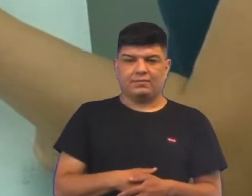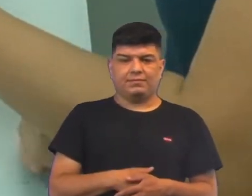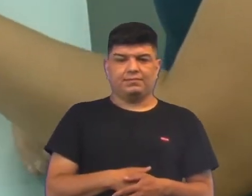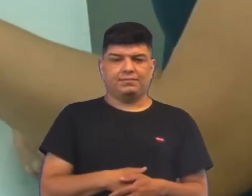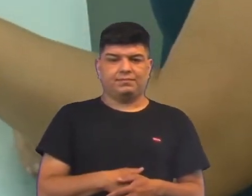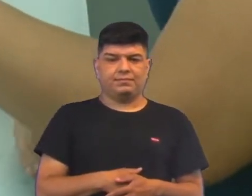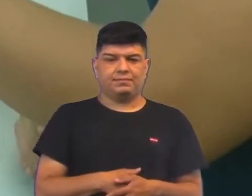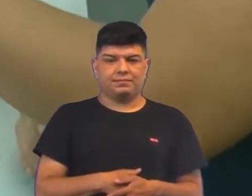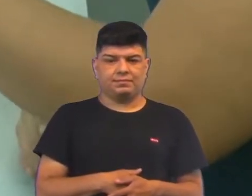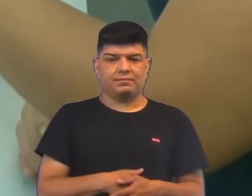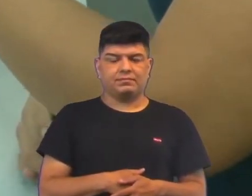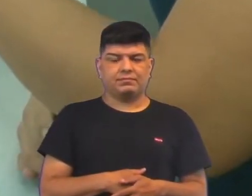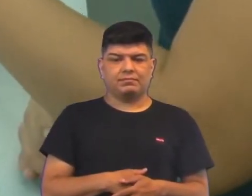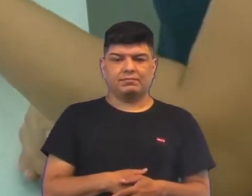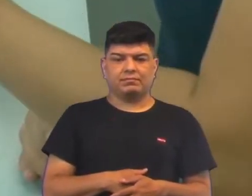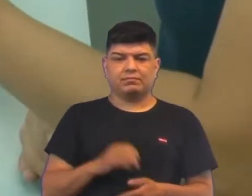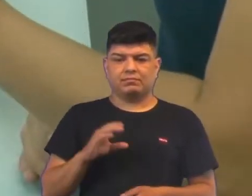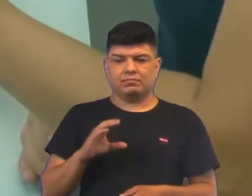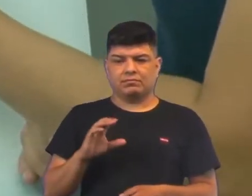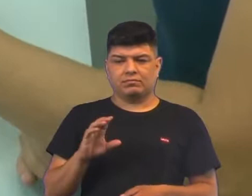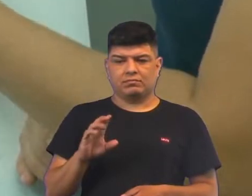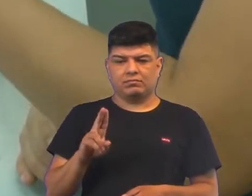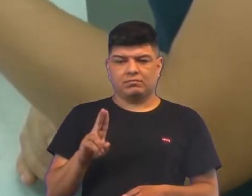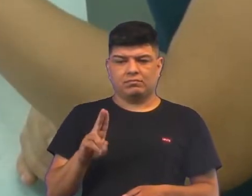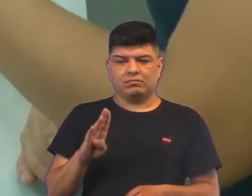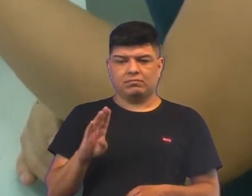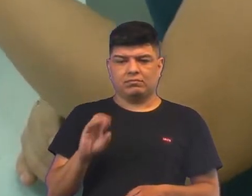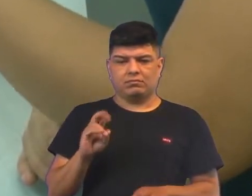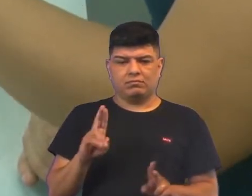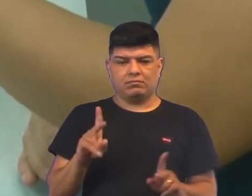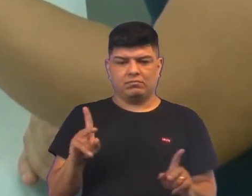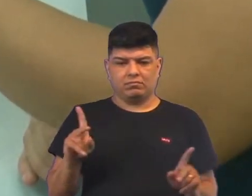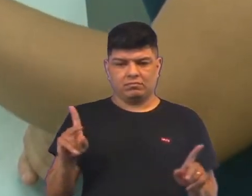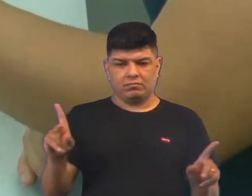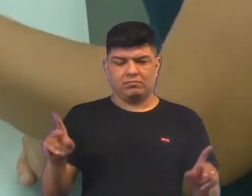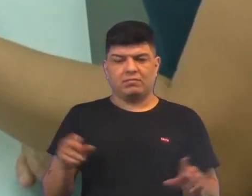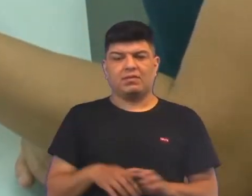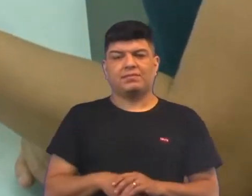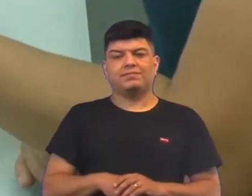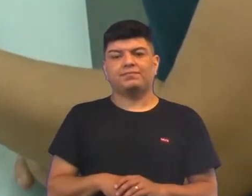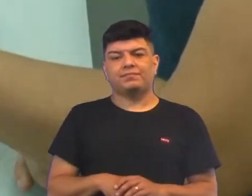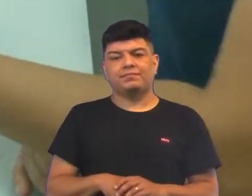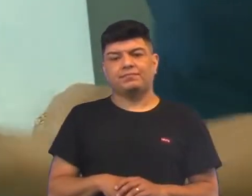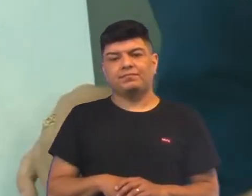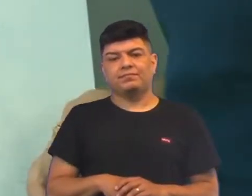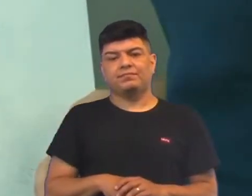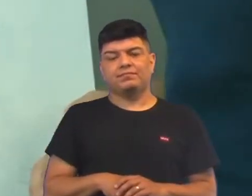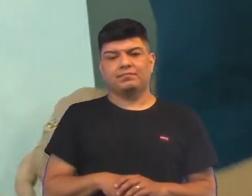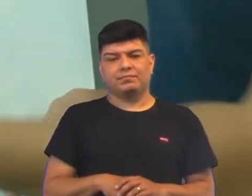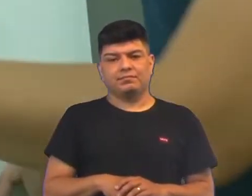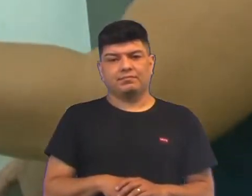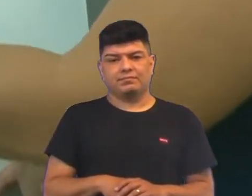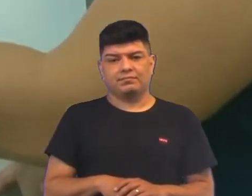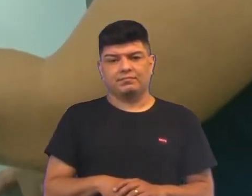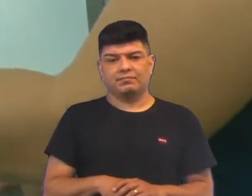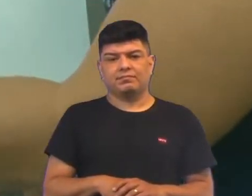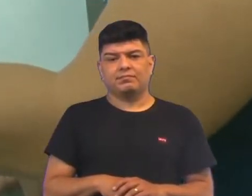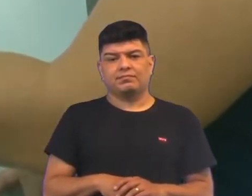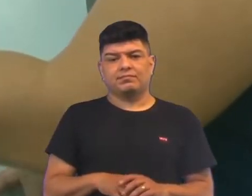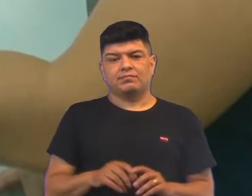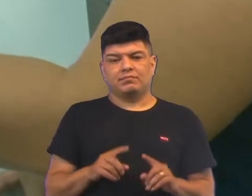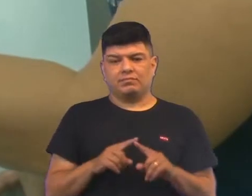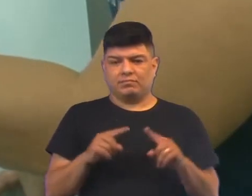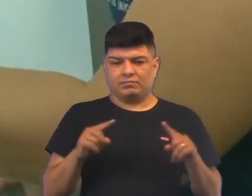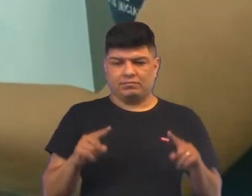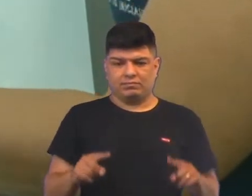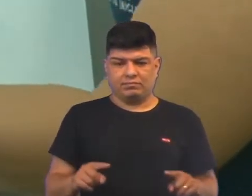seria se eu tivesse, só lembrando, ó, essa é a diferença. Nome diferente que eu uso. Isso aqui é um cubo. Quando me refiro só